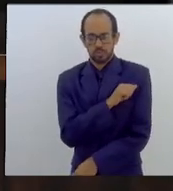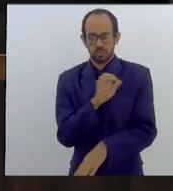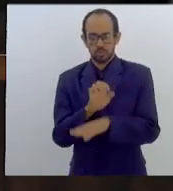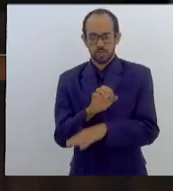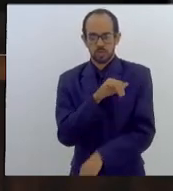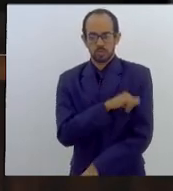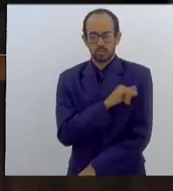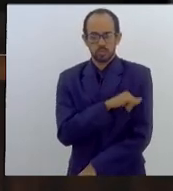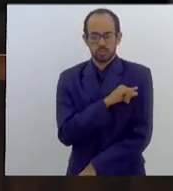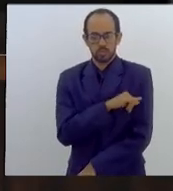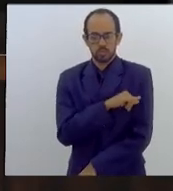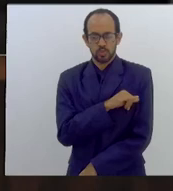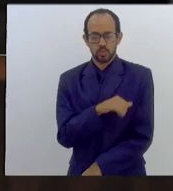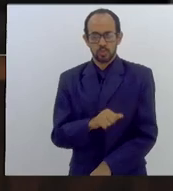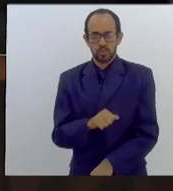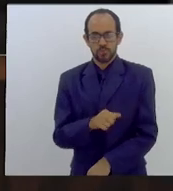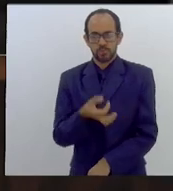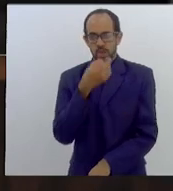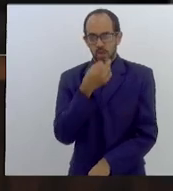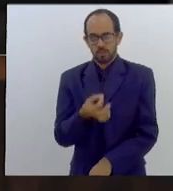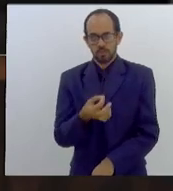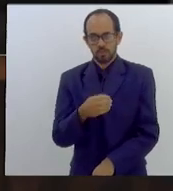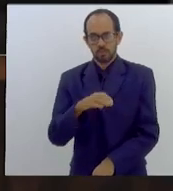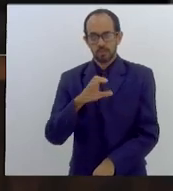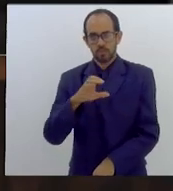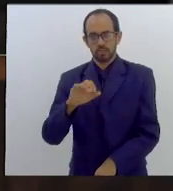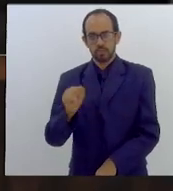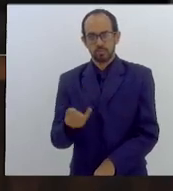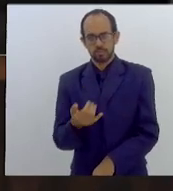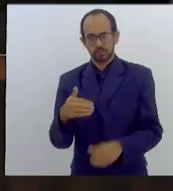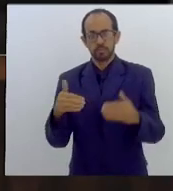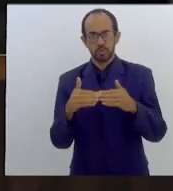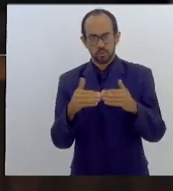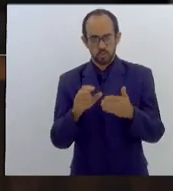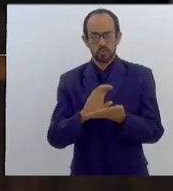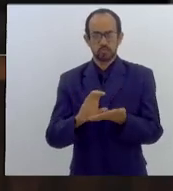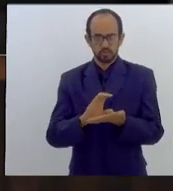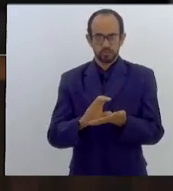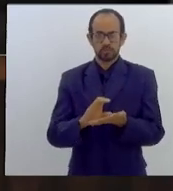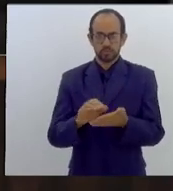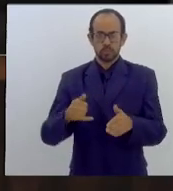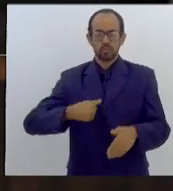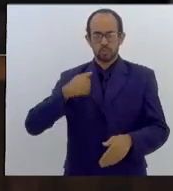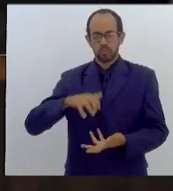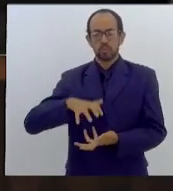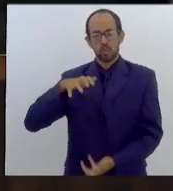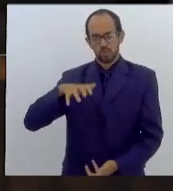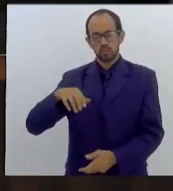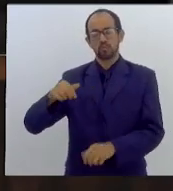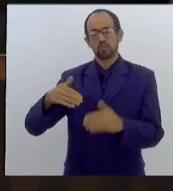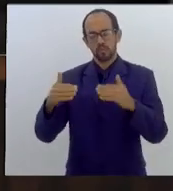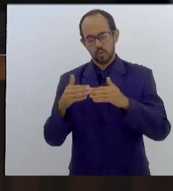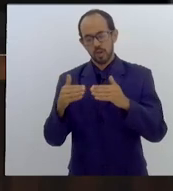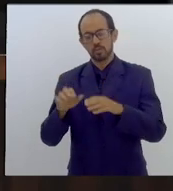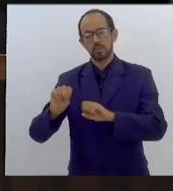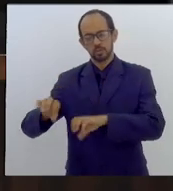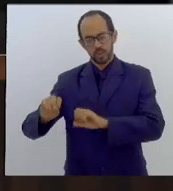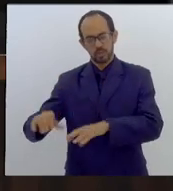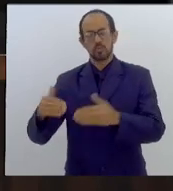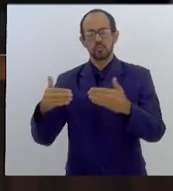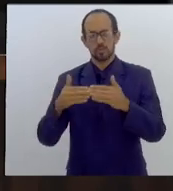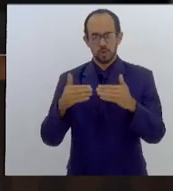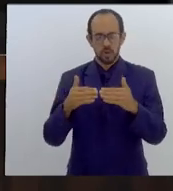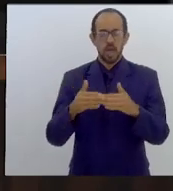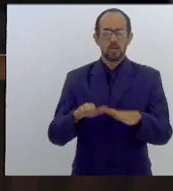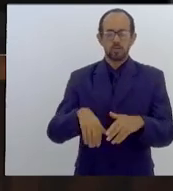Janeiro. Pareceres da Comissão de Constituição e Justiça pela condicionalidade. Assunto da criança e adolescente do idoso, favorável. Saúde, favorável. De educação, favorável. De orçamento,